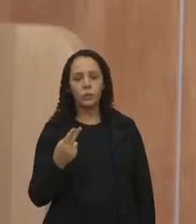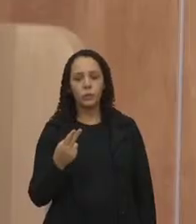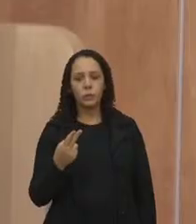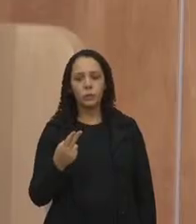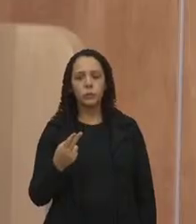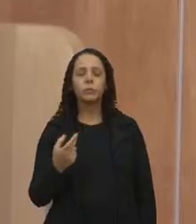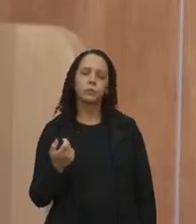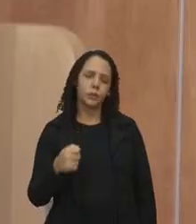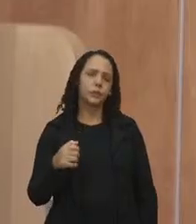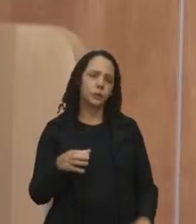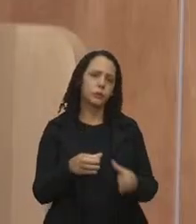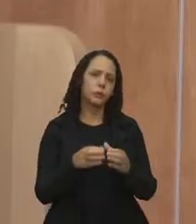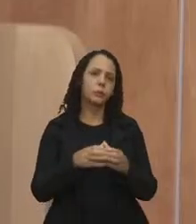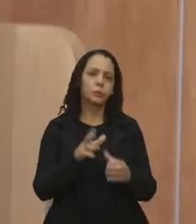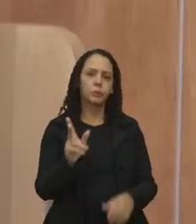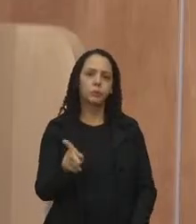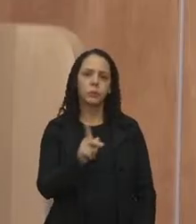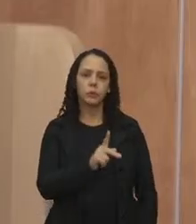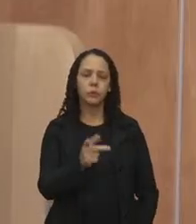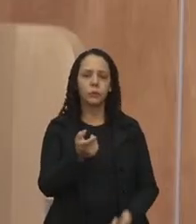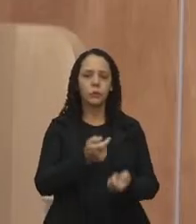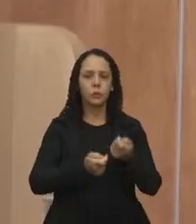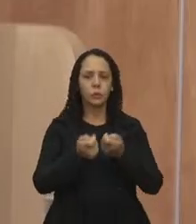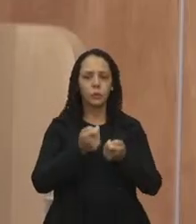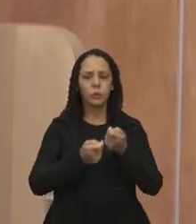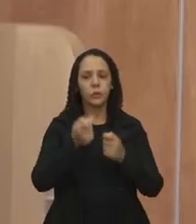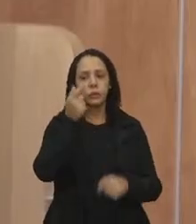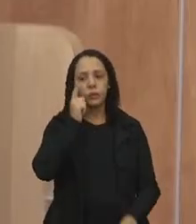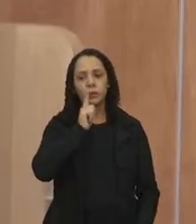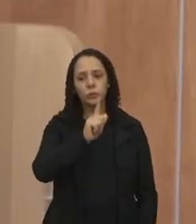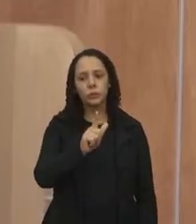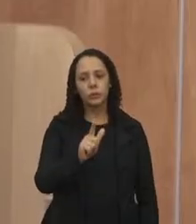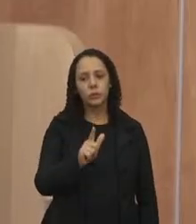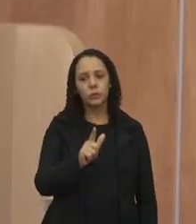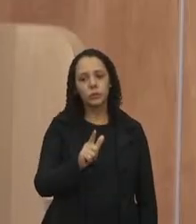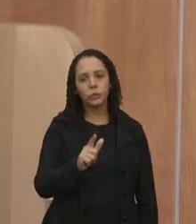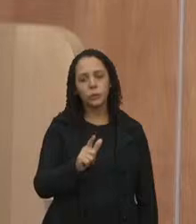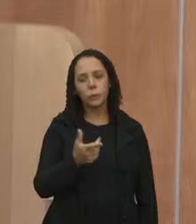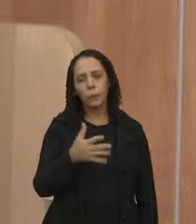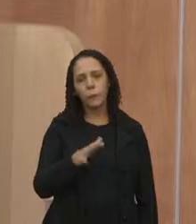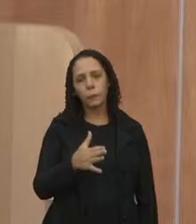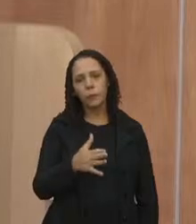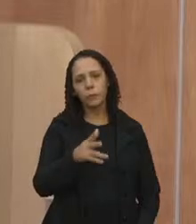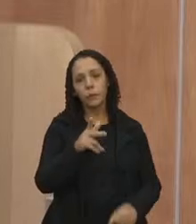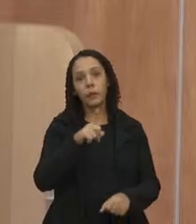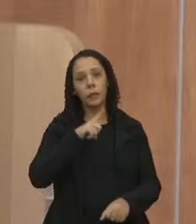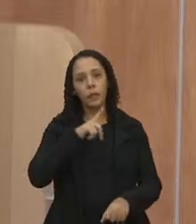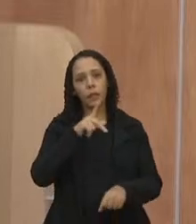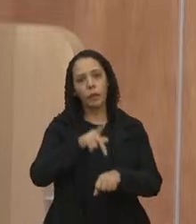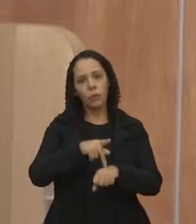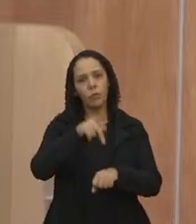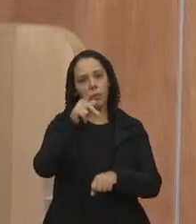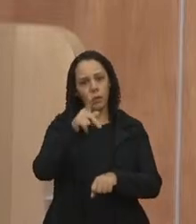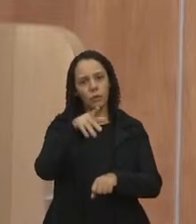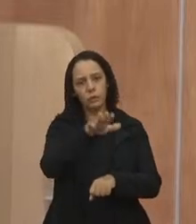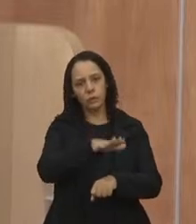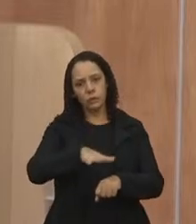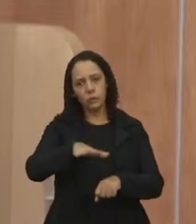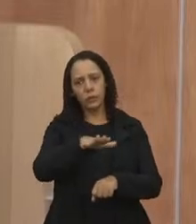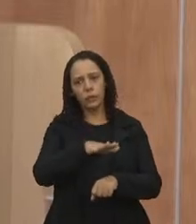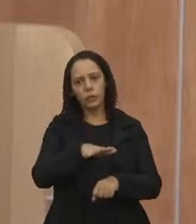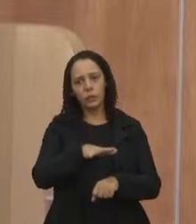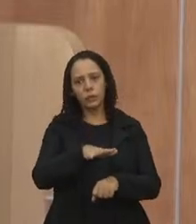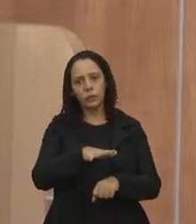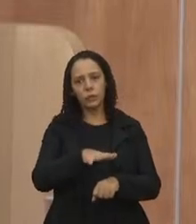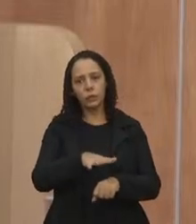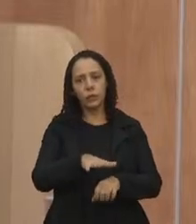precisa de um grupo de docentes economistas que consigam ter pelo menos pós-graduação nessa área